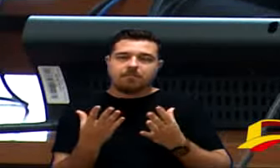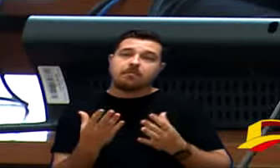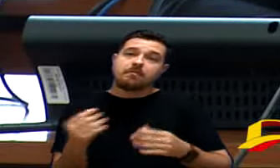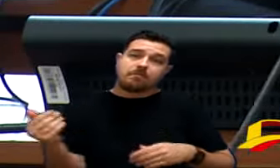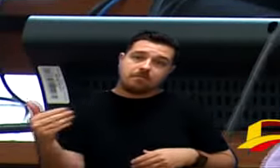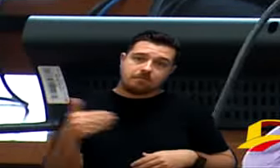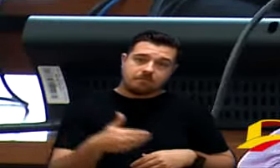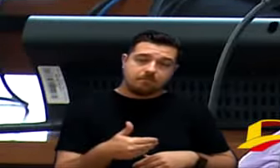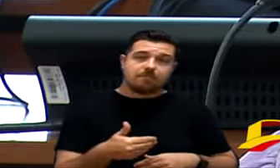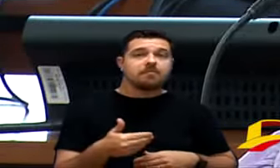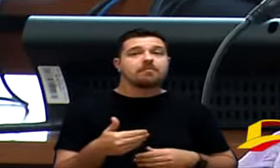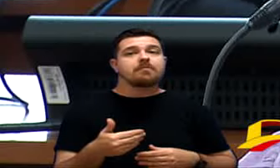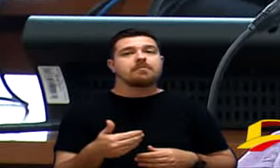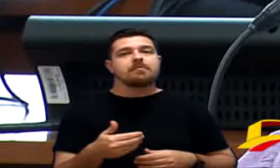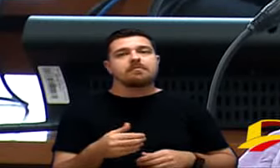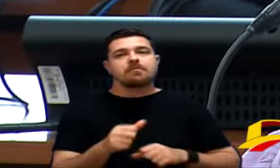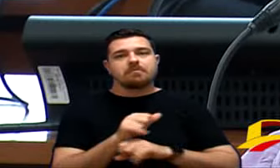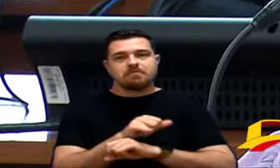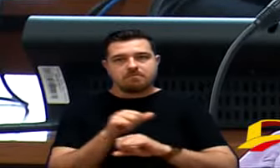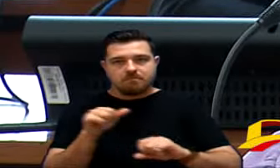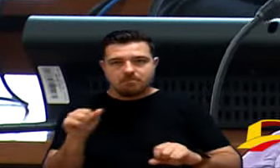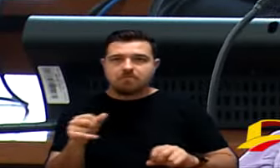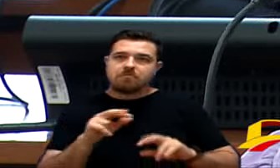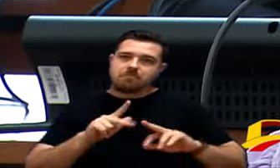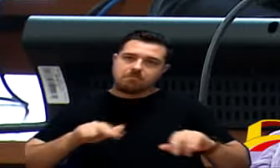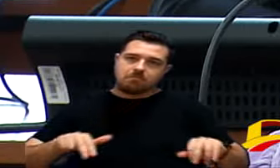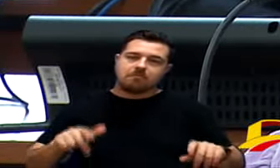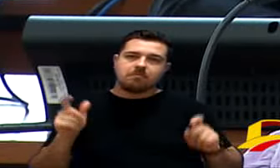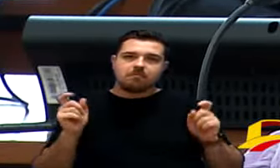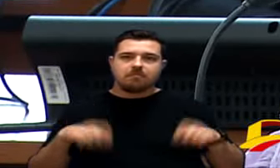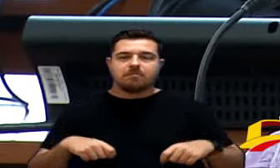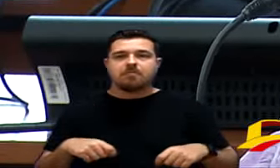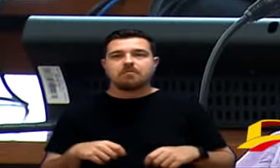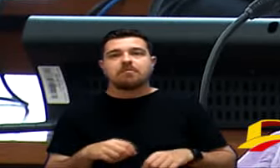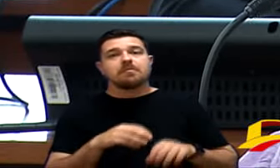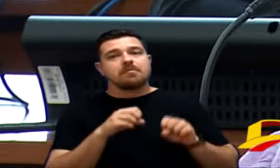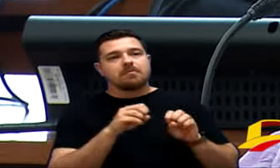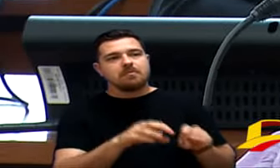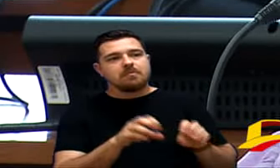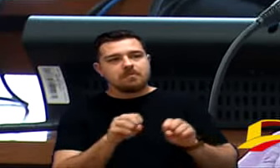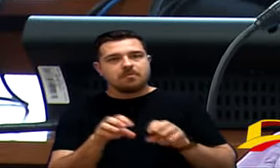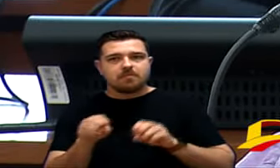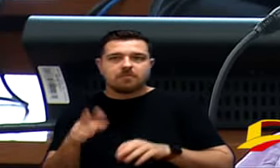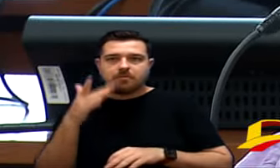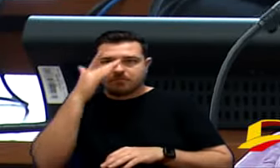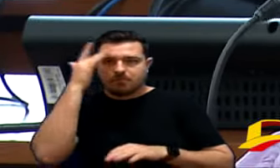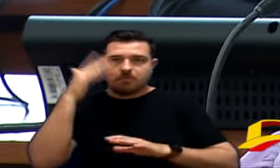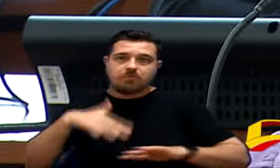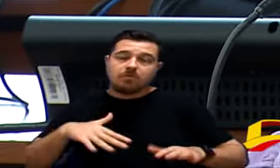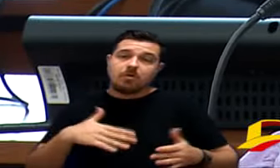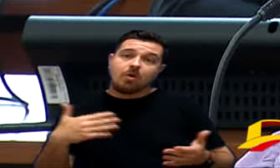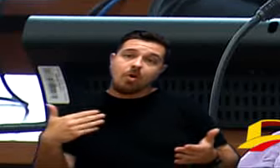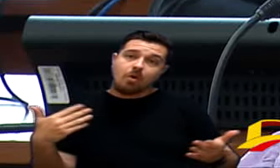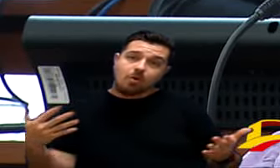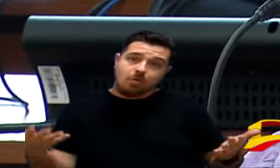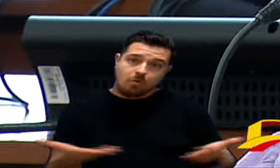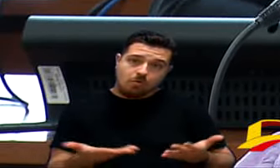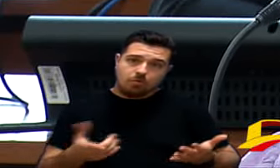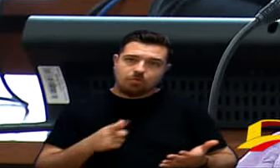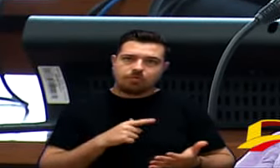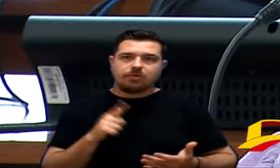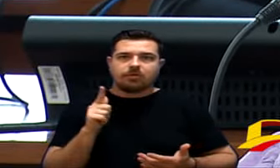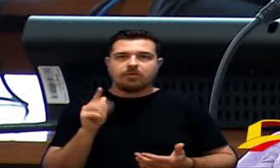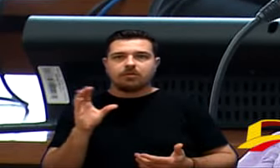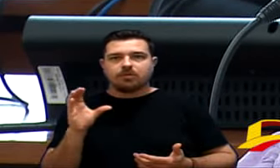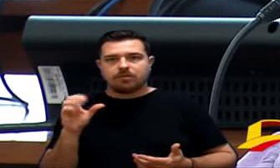para vir né e fazer formação se for o caso né de passar orientações também não sei se hoje a GCM tem essa